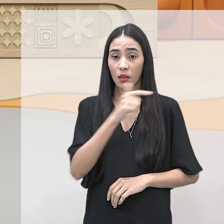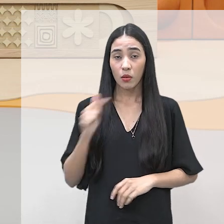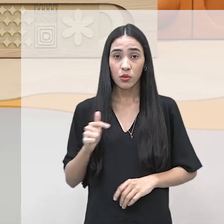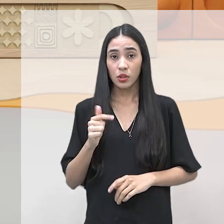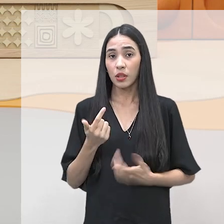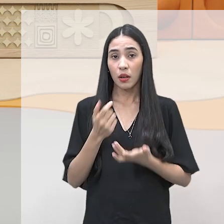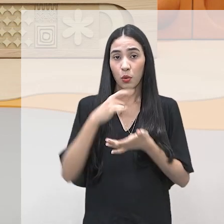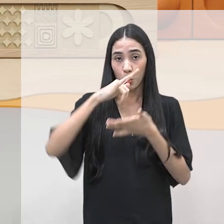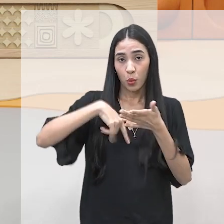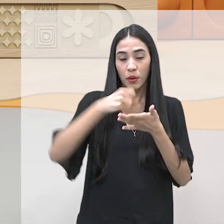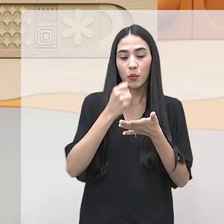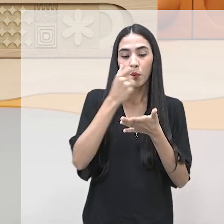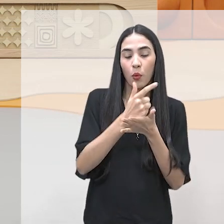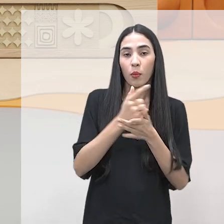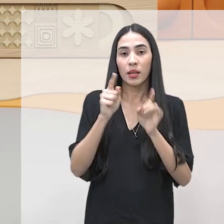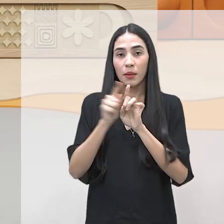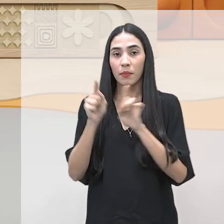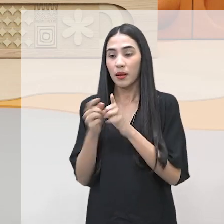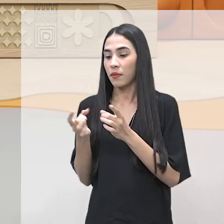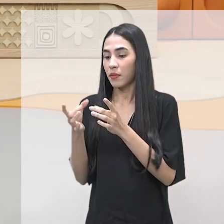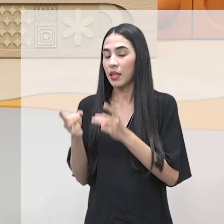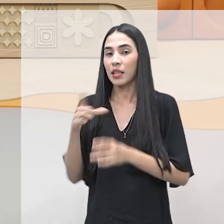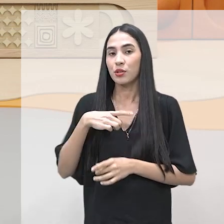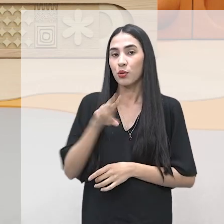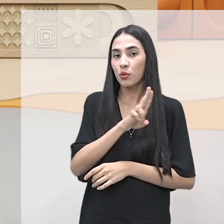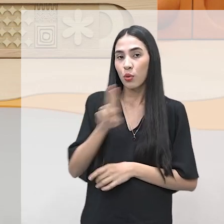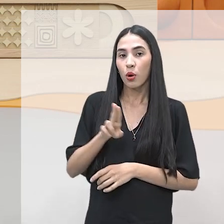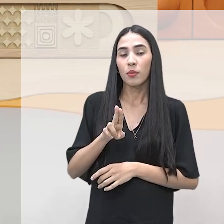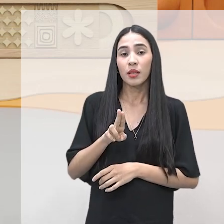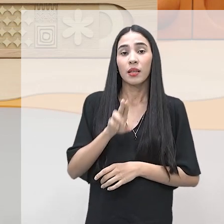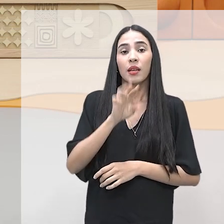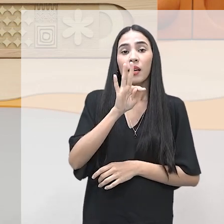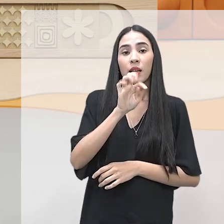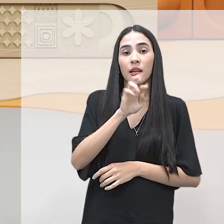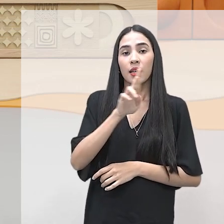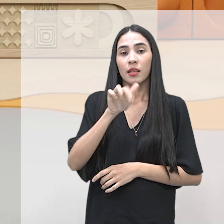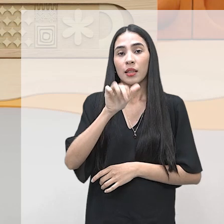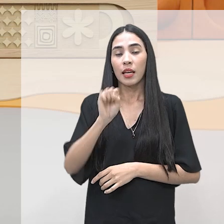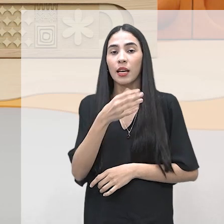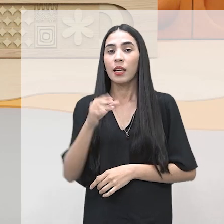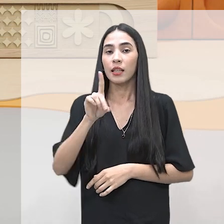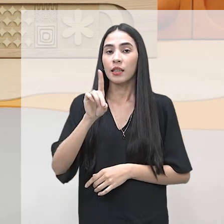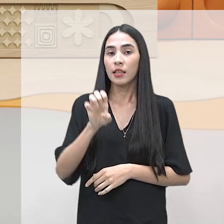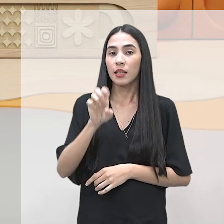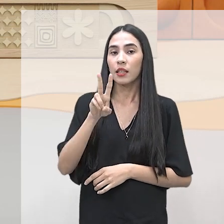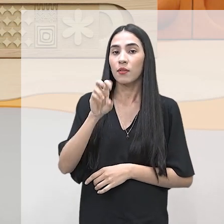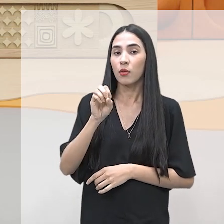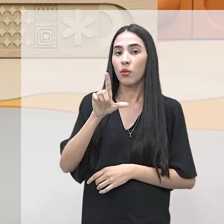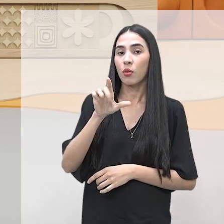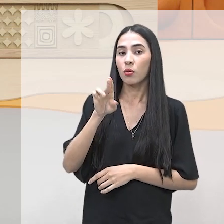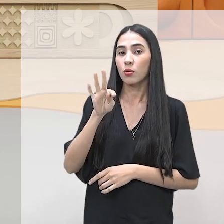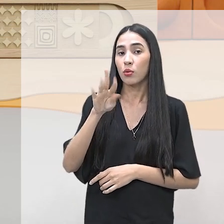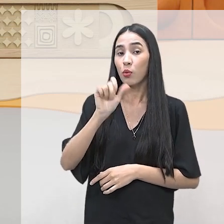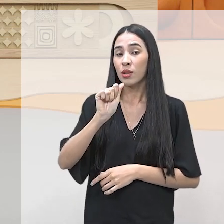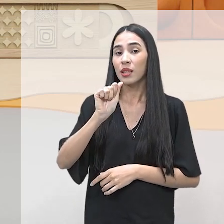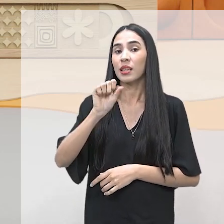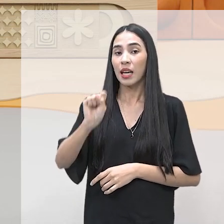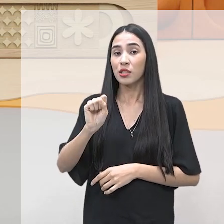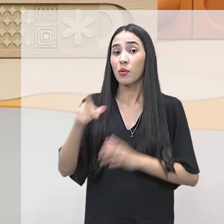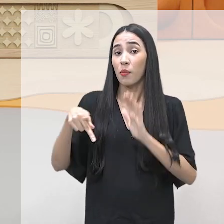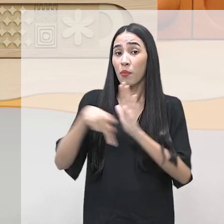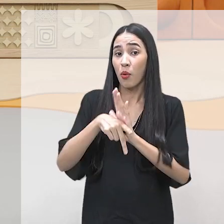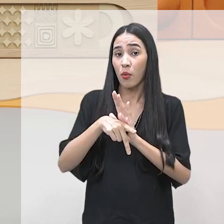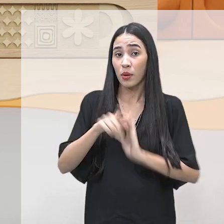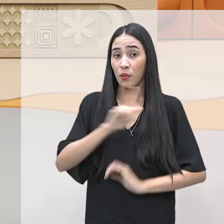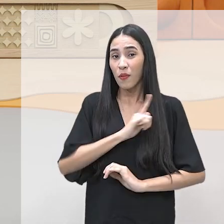compra e venda, era considerada como chamada terra devoluta, portanto, pertenceria ao governo. Por que foi assinada